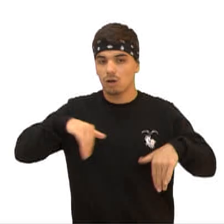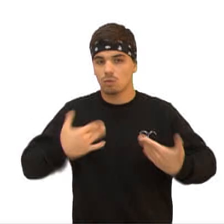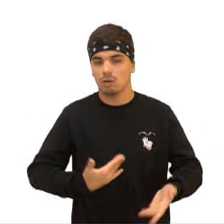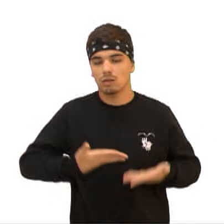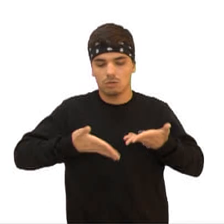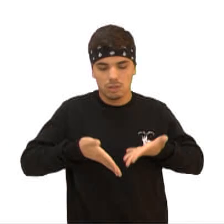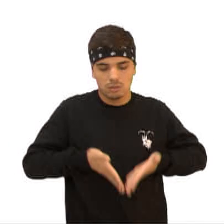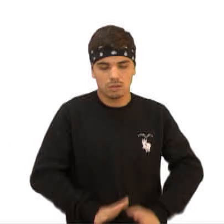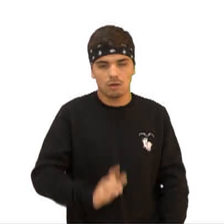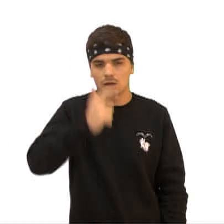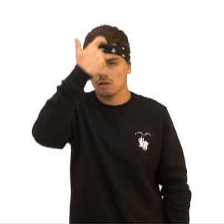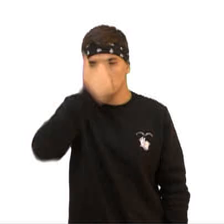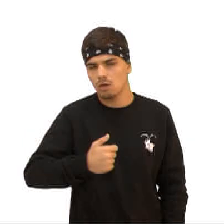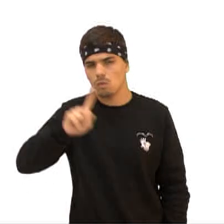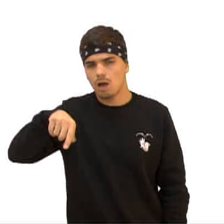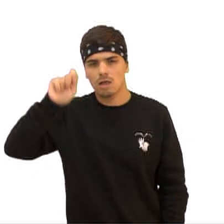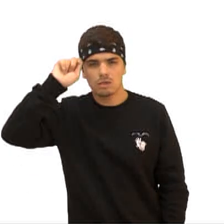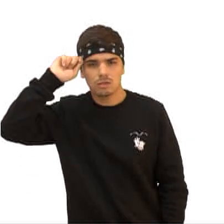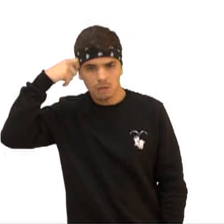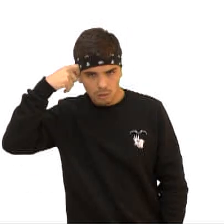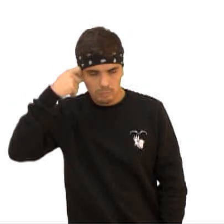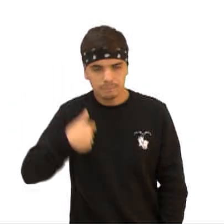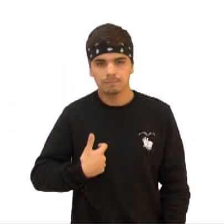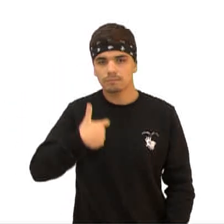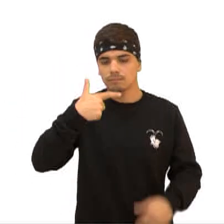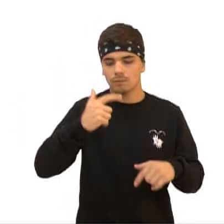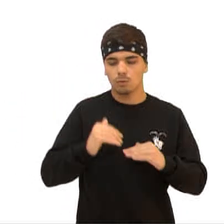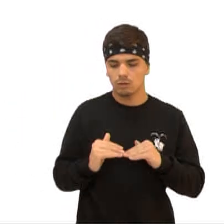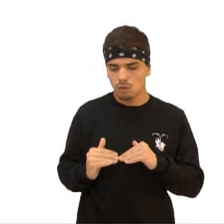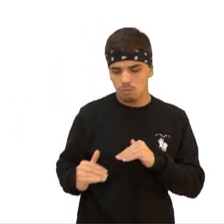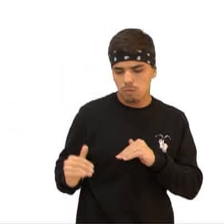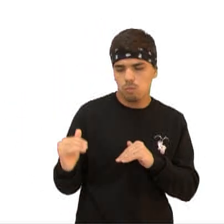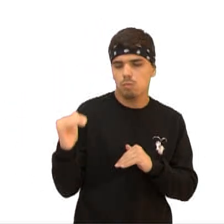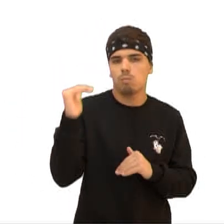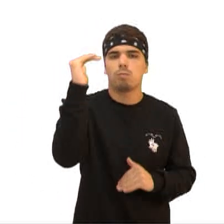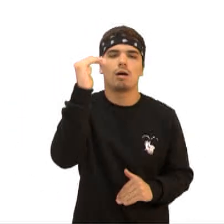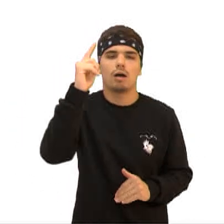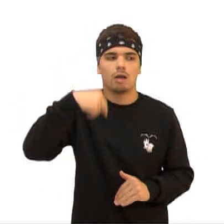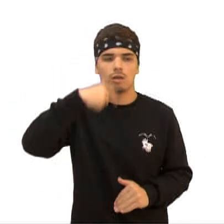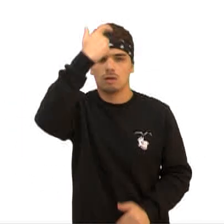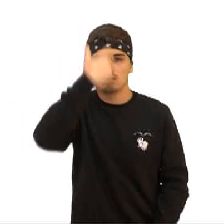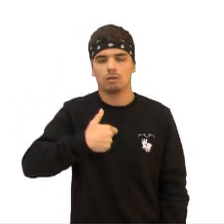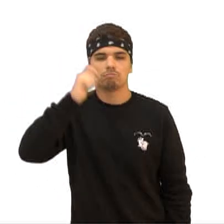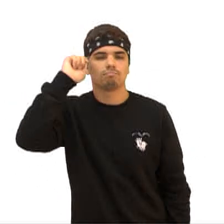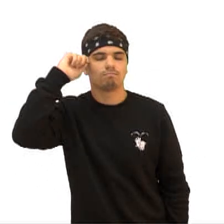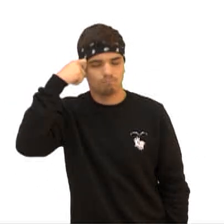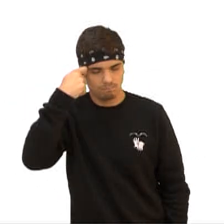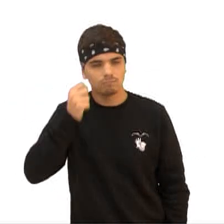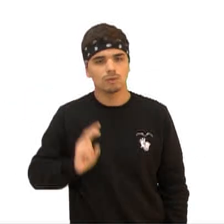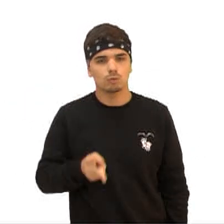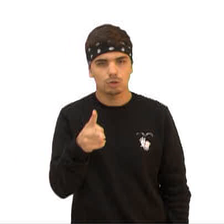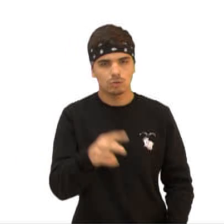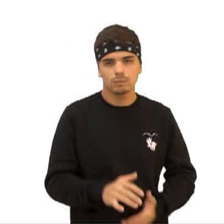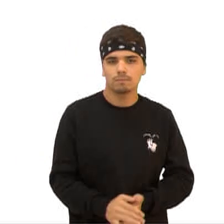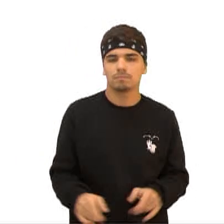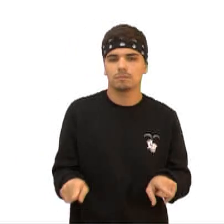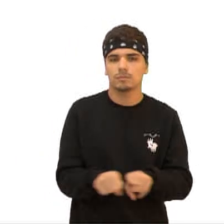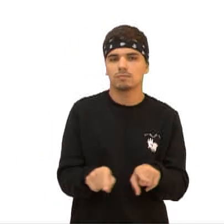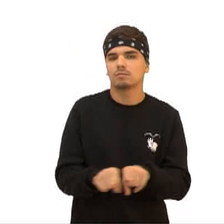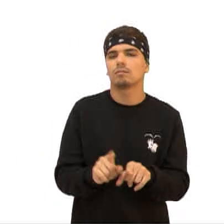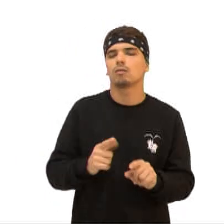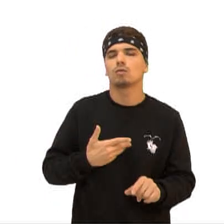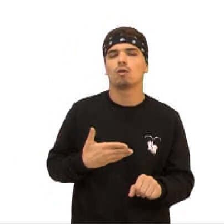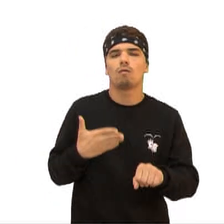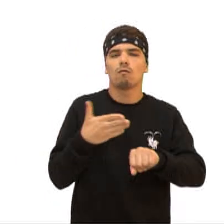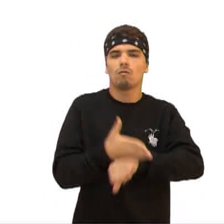nasci, eu sou negro. When I grow up, quando eu cresço, né? I am black, continua negro. Quando eu vou